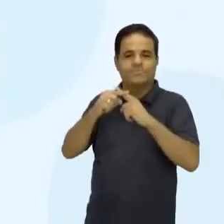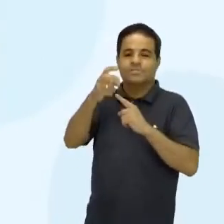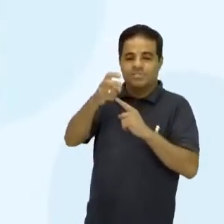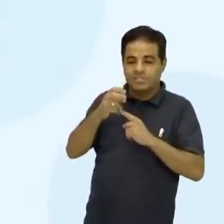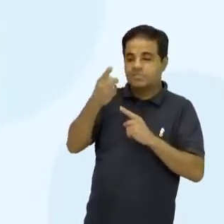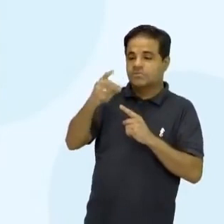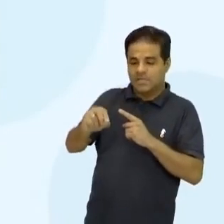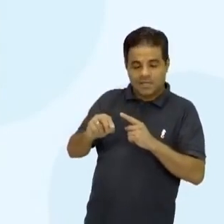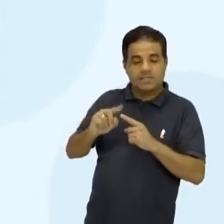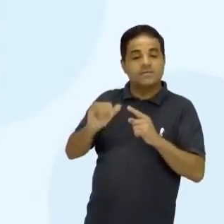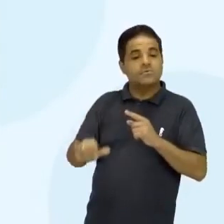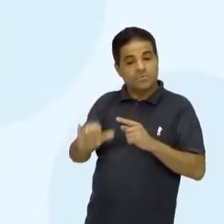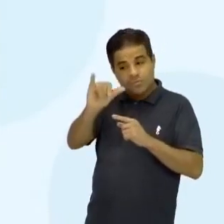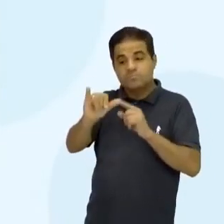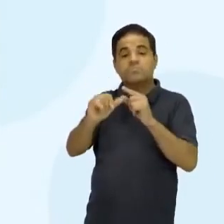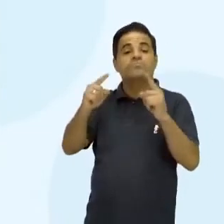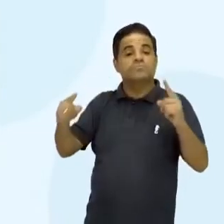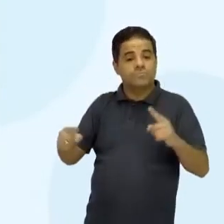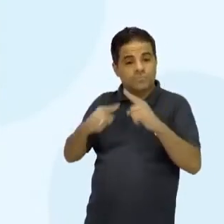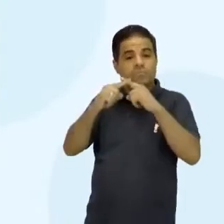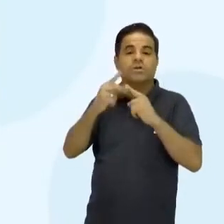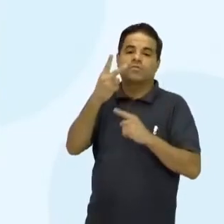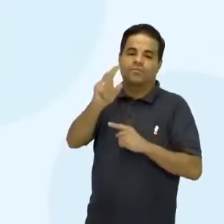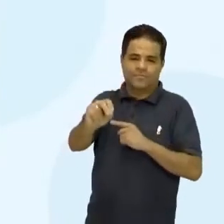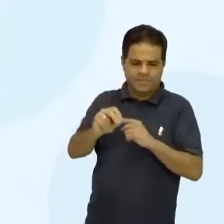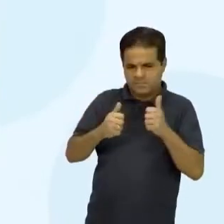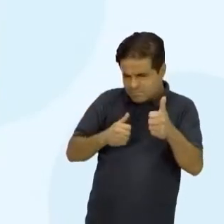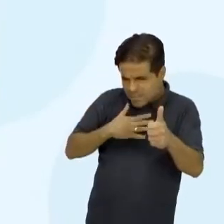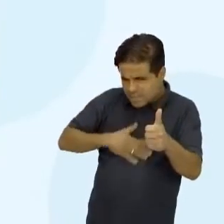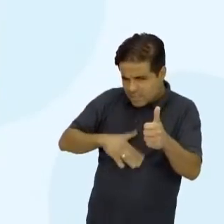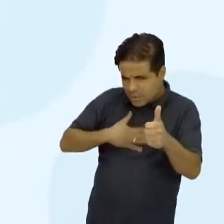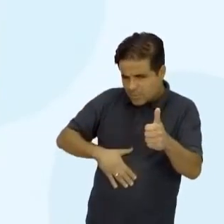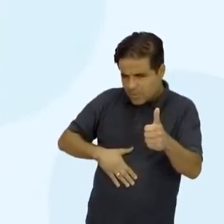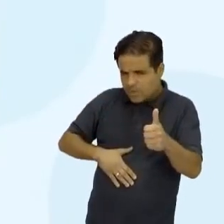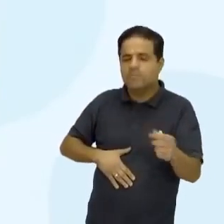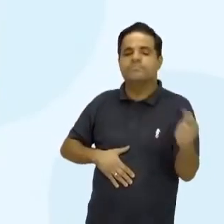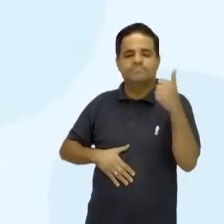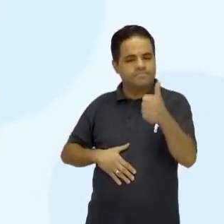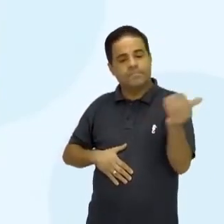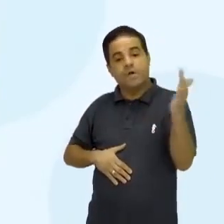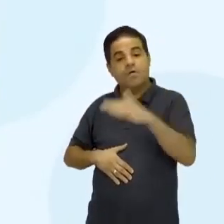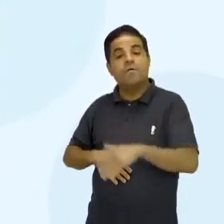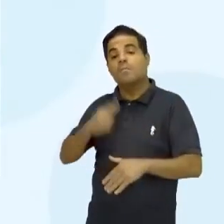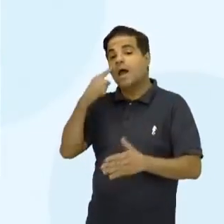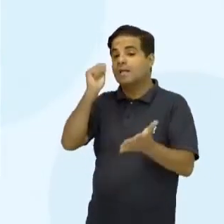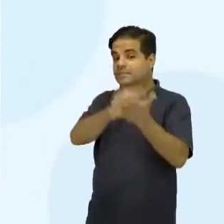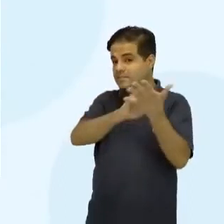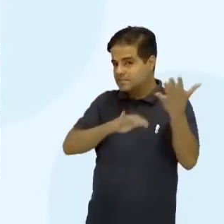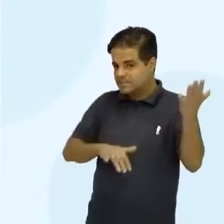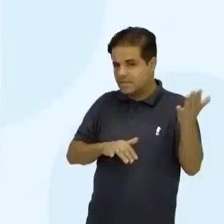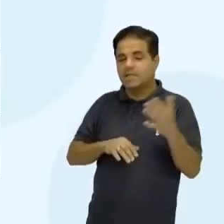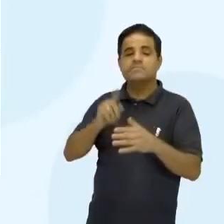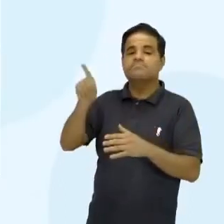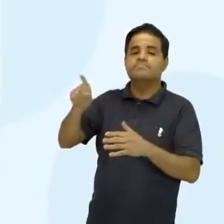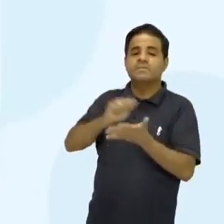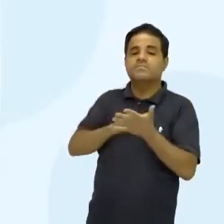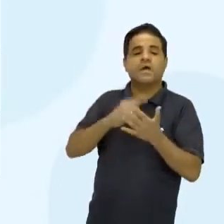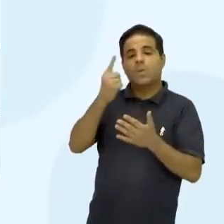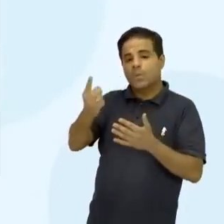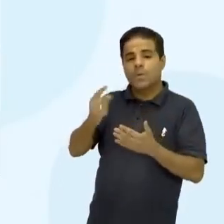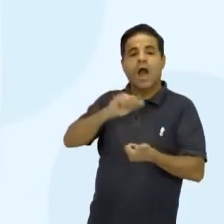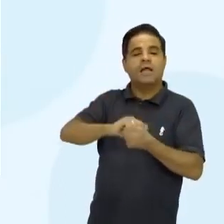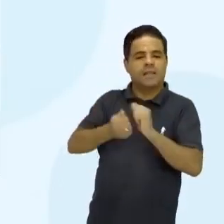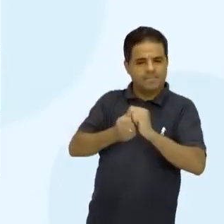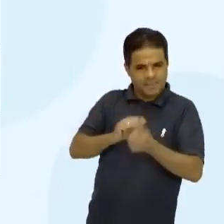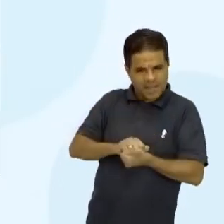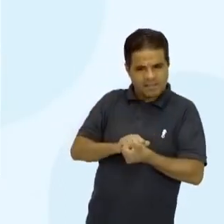e cruza o y no 20. Tudo bem? Tranquilo? Então vamos lá, ó, vamos fazer uma atividade. Então, a atividade 1